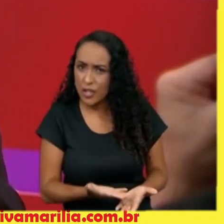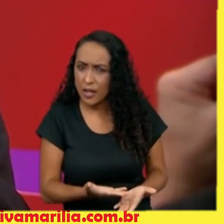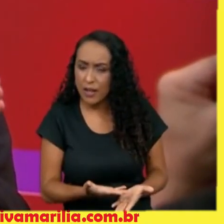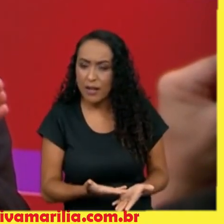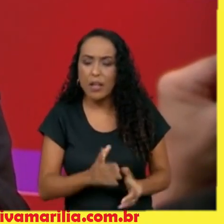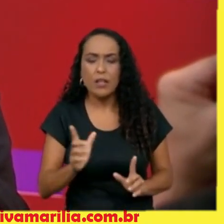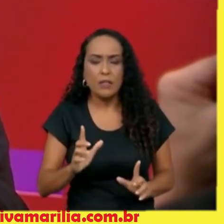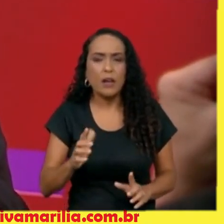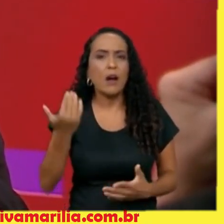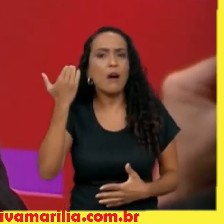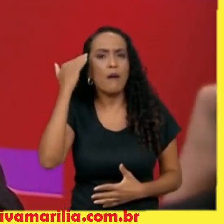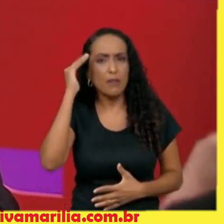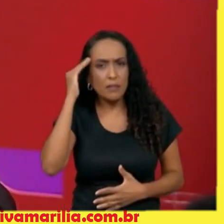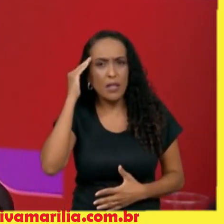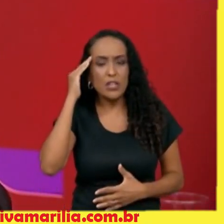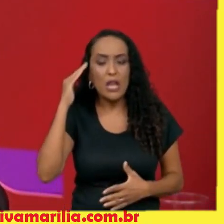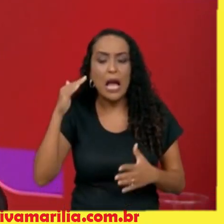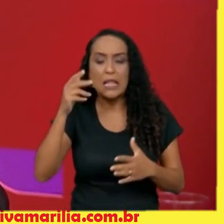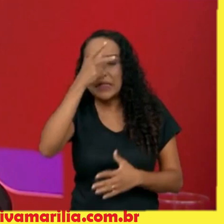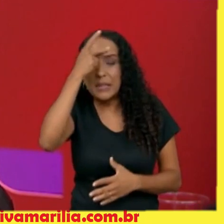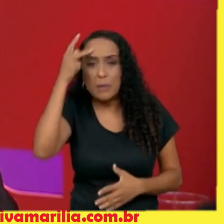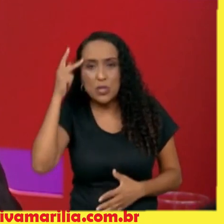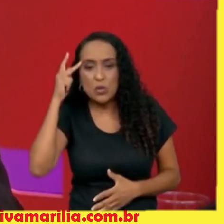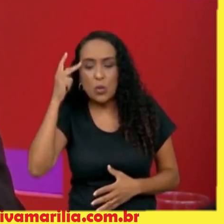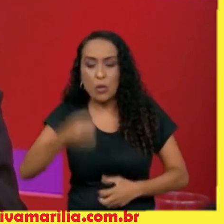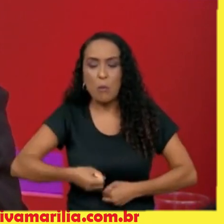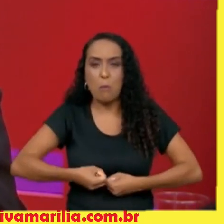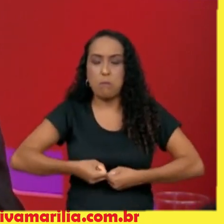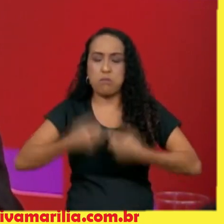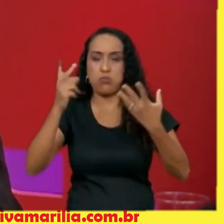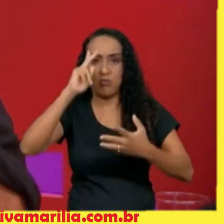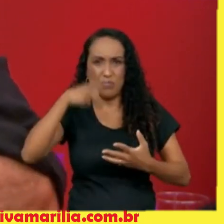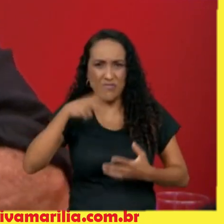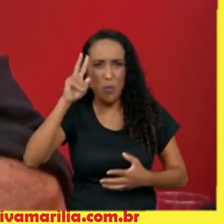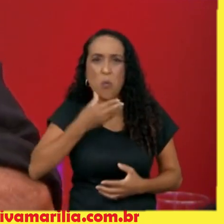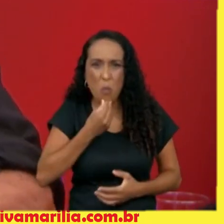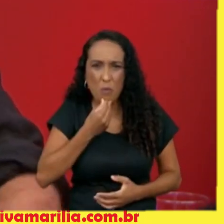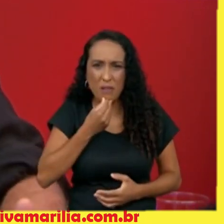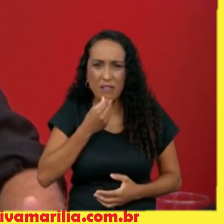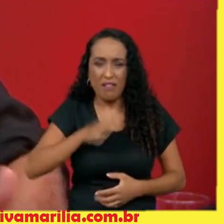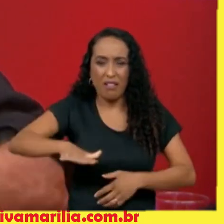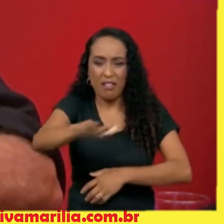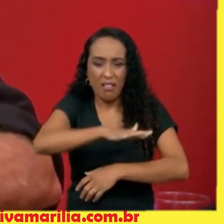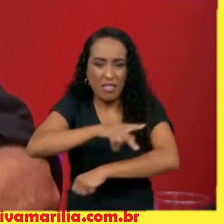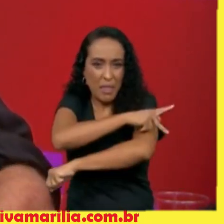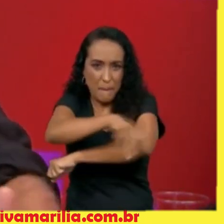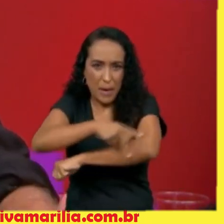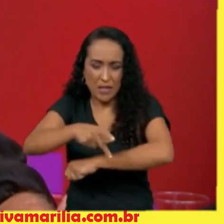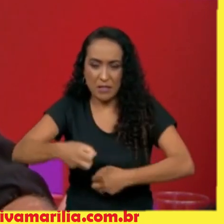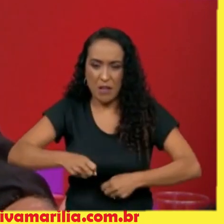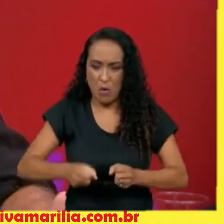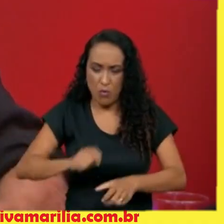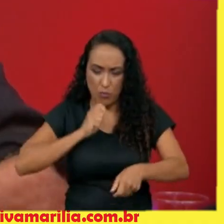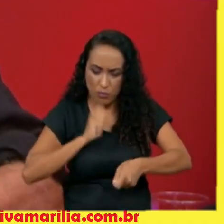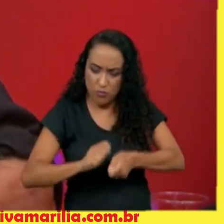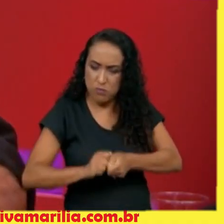fica compreensível até aquele cara que jogou a bomba em cima dele mesmo e tal. Tem uma vida sem significado, né? Quer dizer,